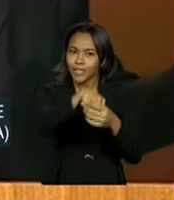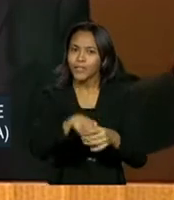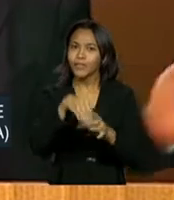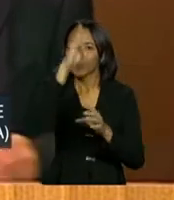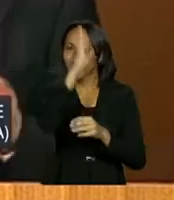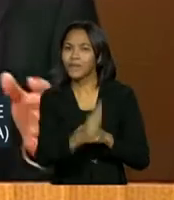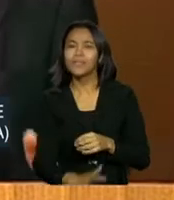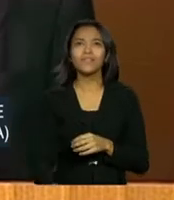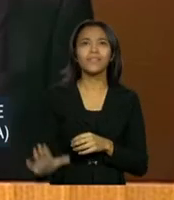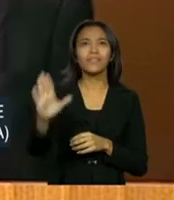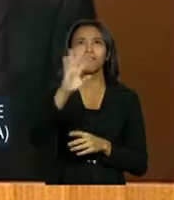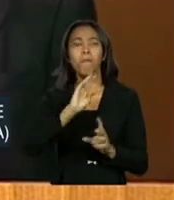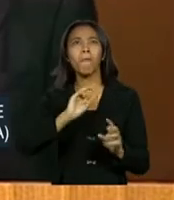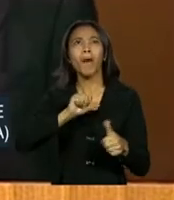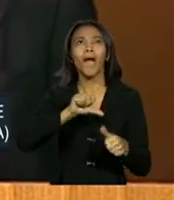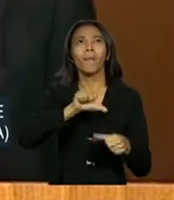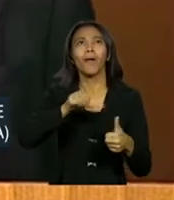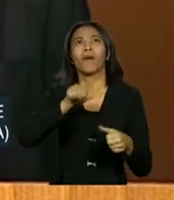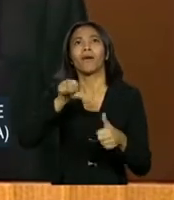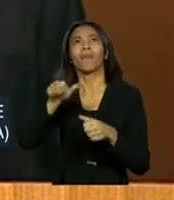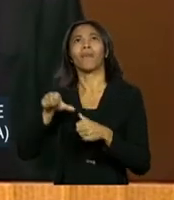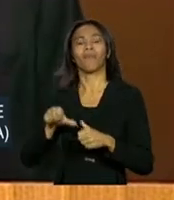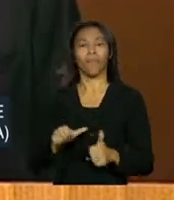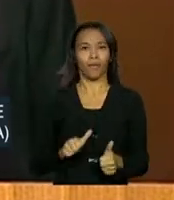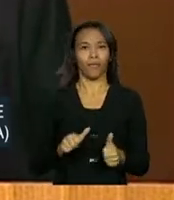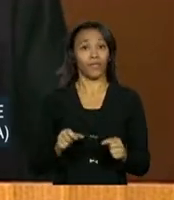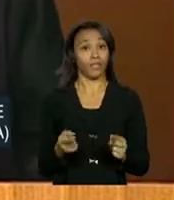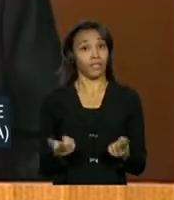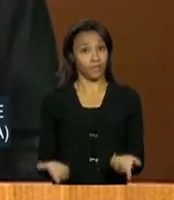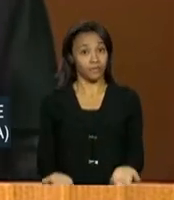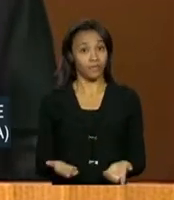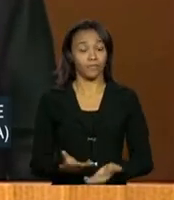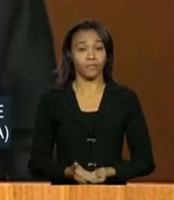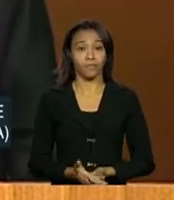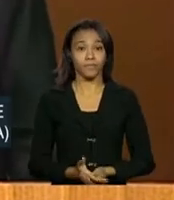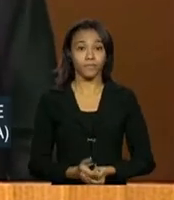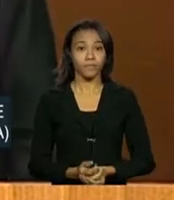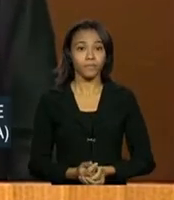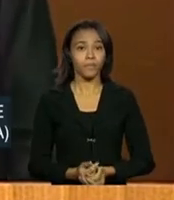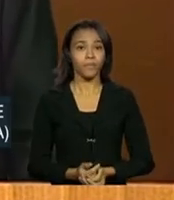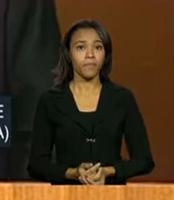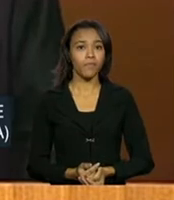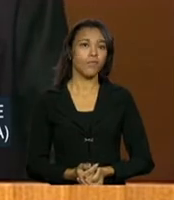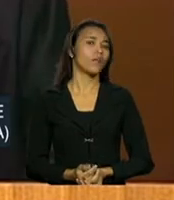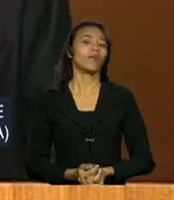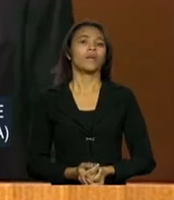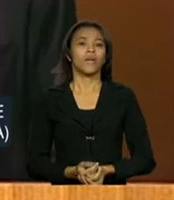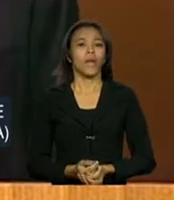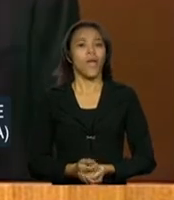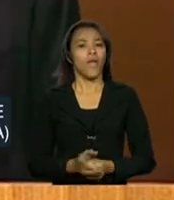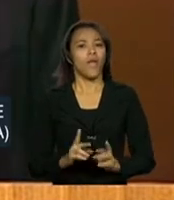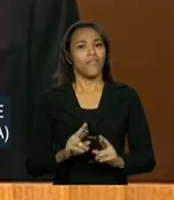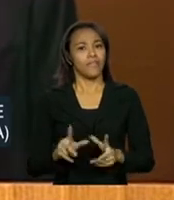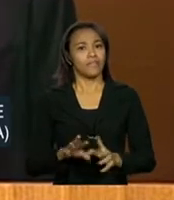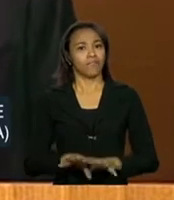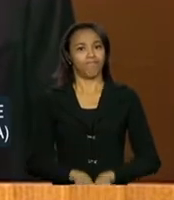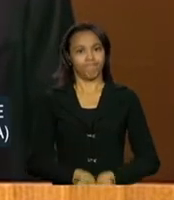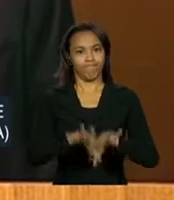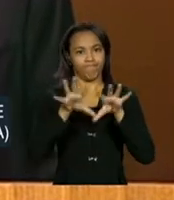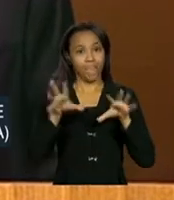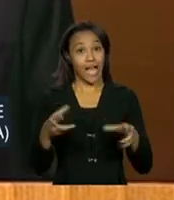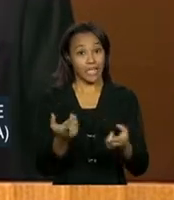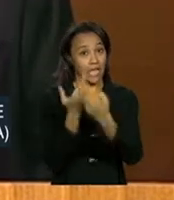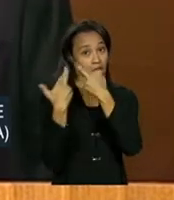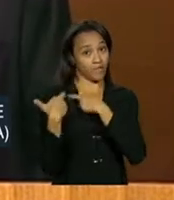passou por tantas transformações. E nesse jogo, os papéis são muito bem definidos,